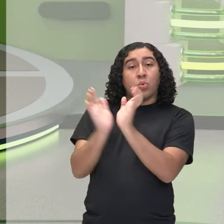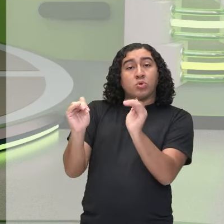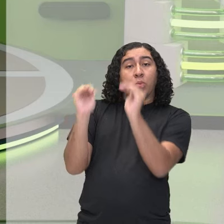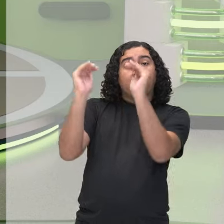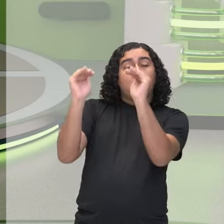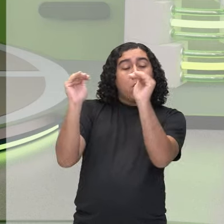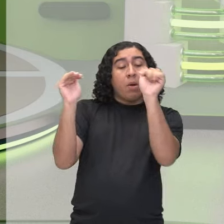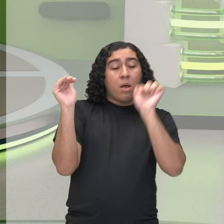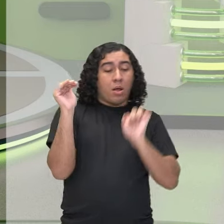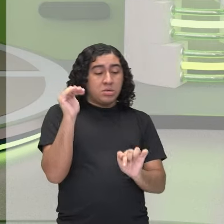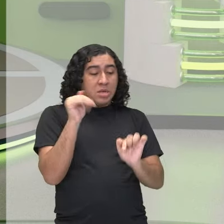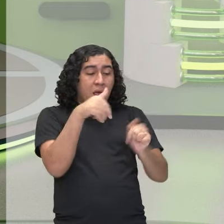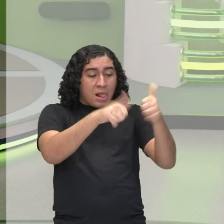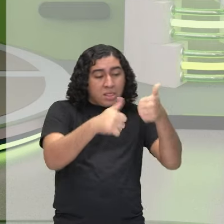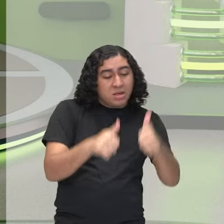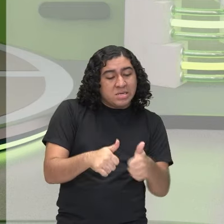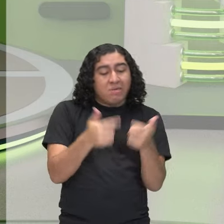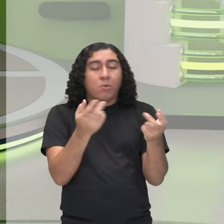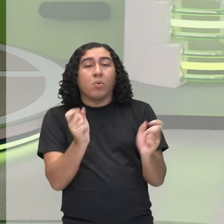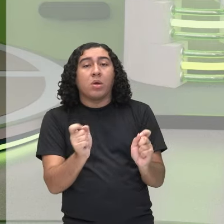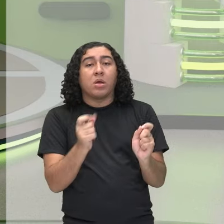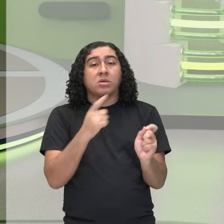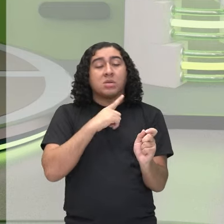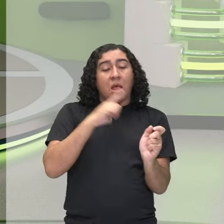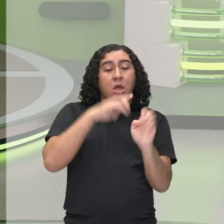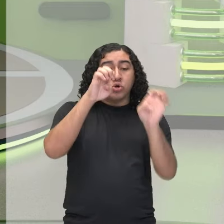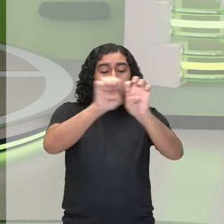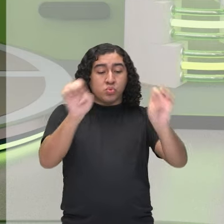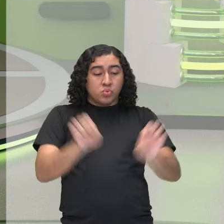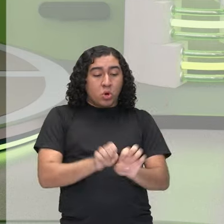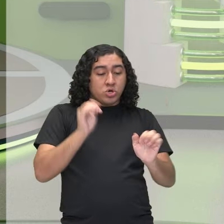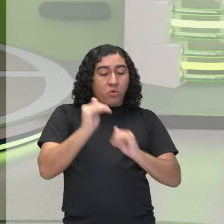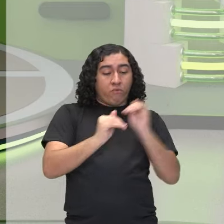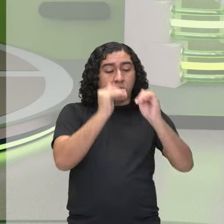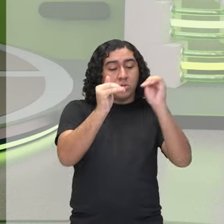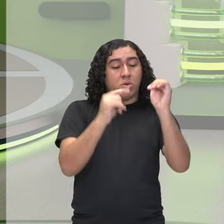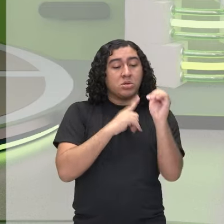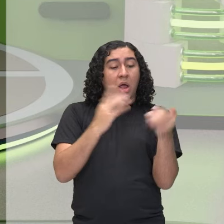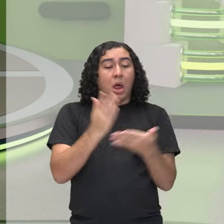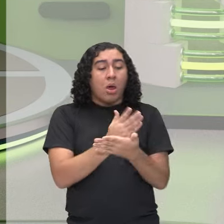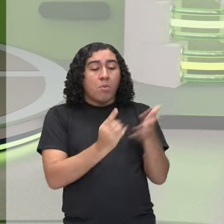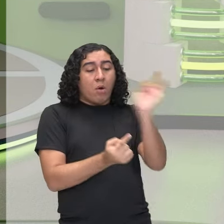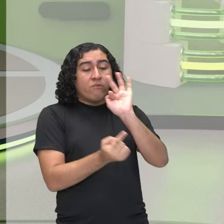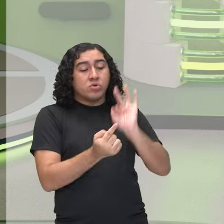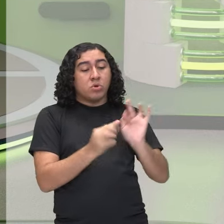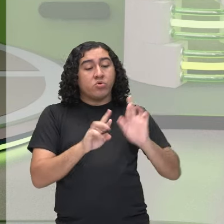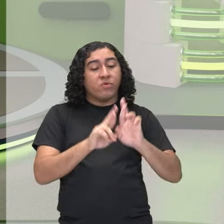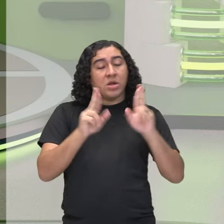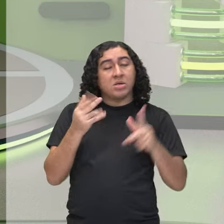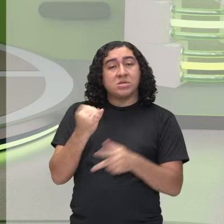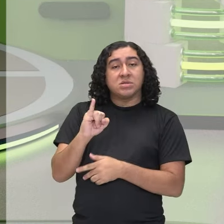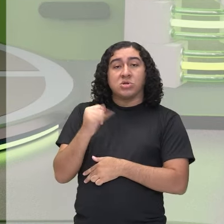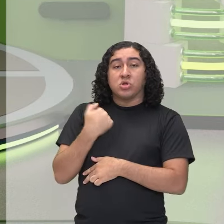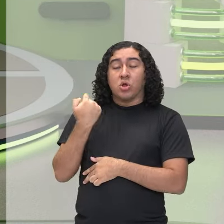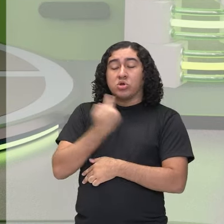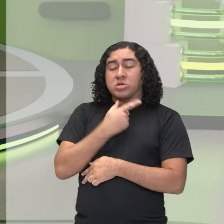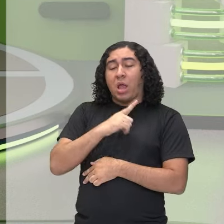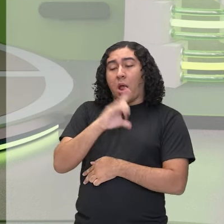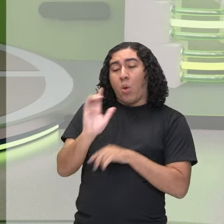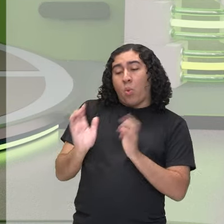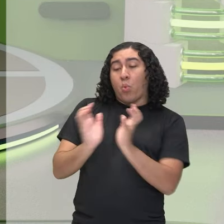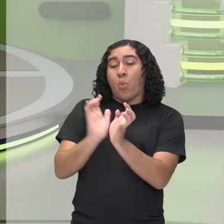vão observar que certas estruturas evolutivas, elas vão ter mais de uma função que quando a gente compara, por exemplo,